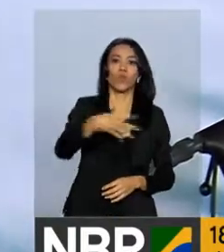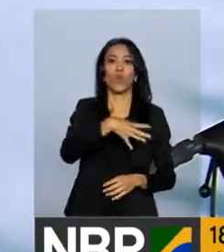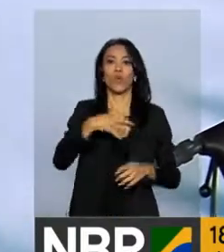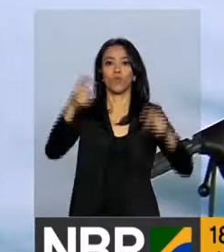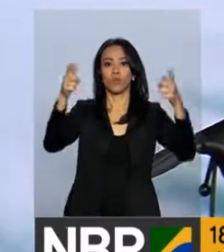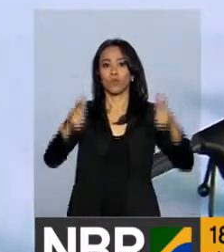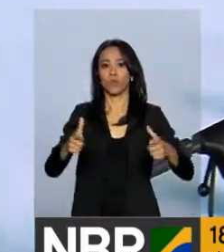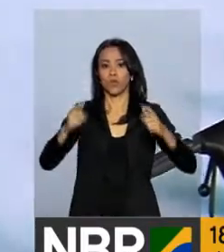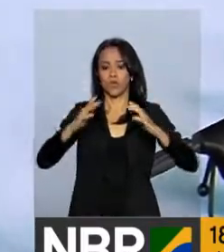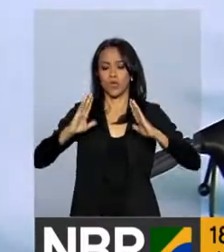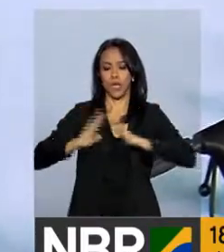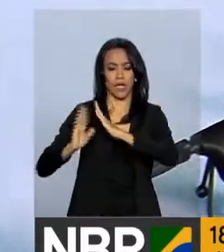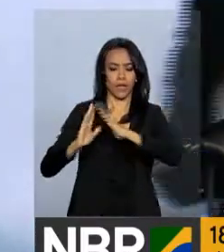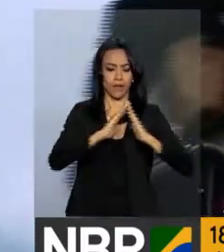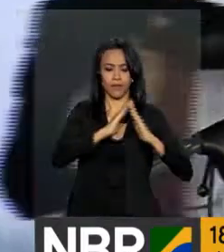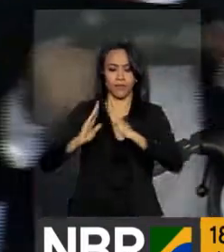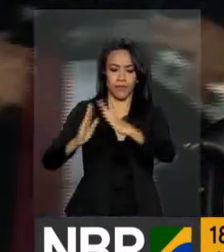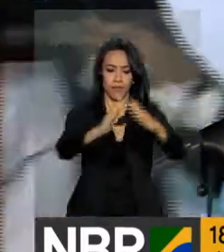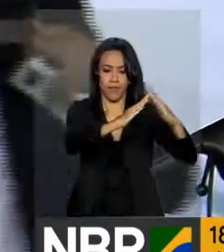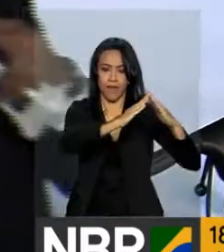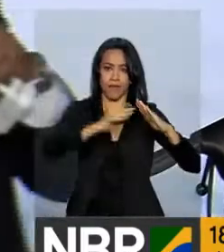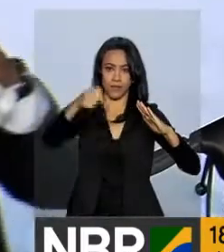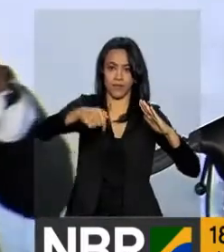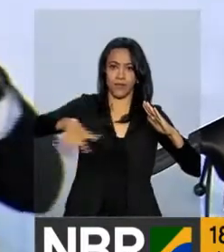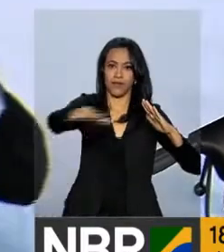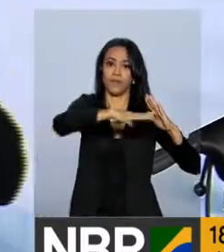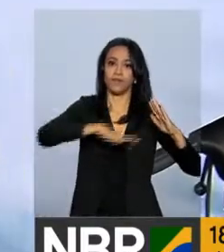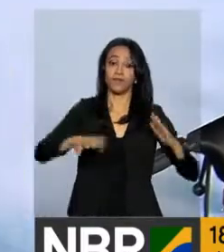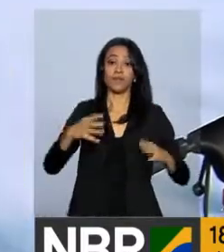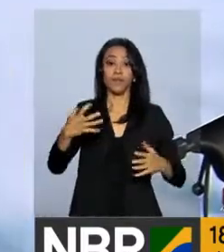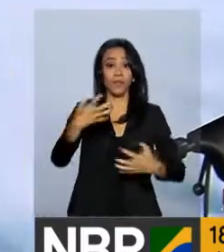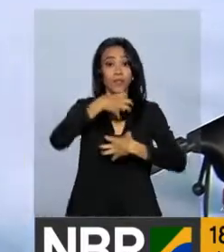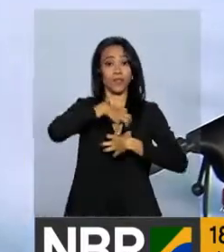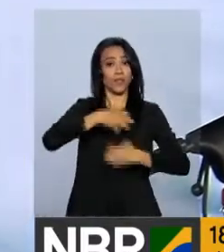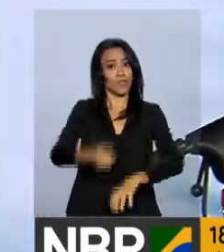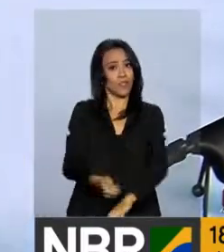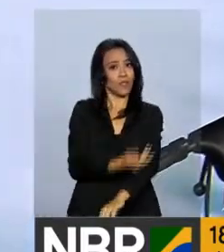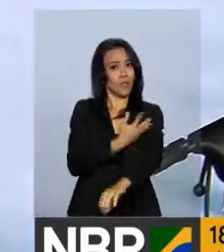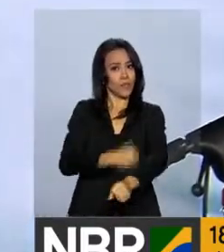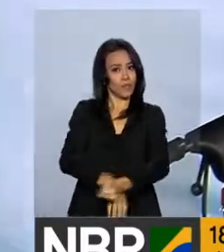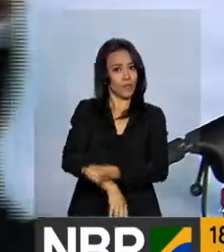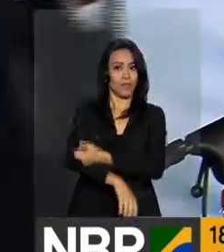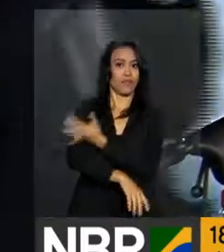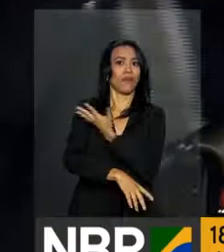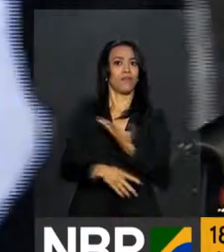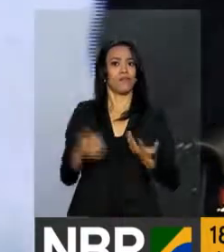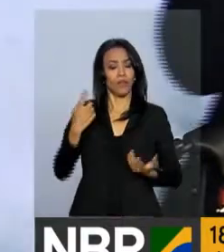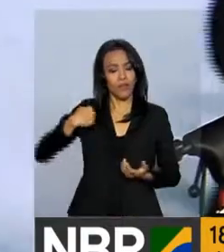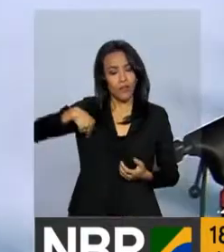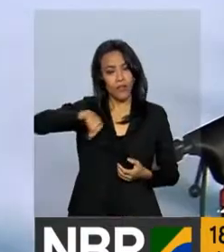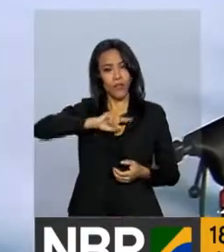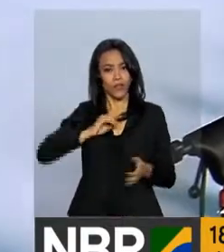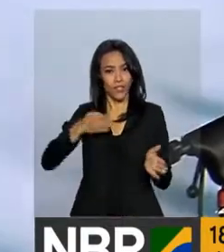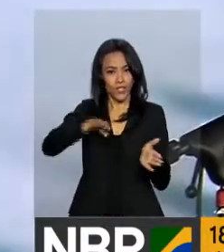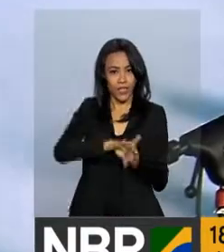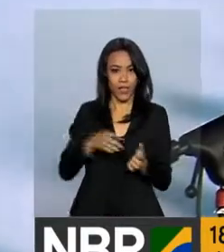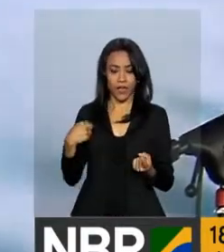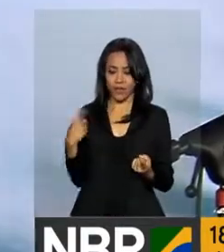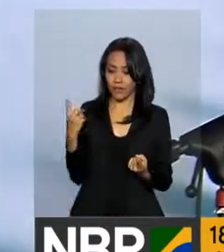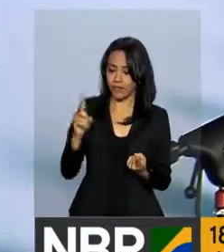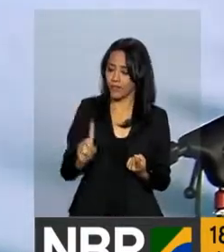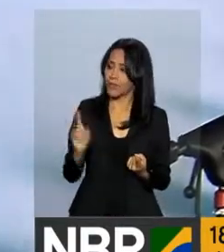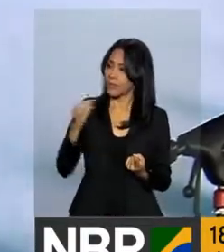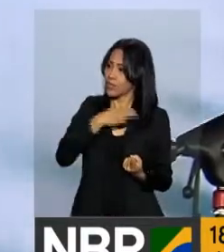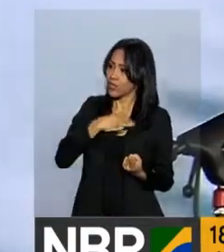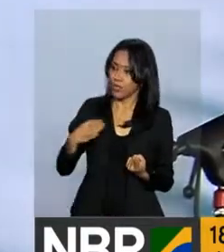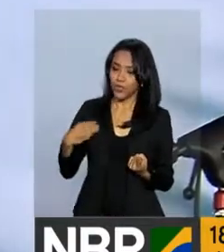habitacional, uma nova região de habitação. E olha, é uma emoção extraordinária, não é, Baldir? Nós chegarmos, Meirelles, todos os